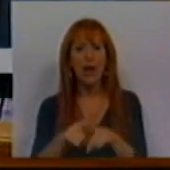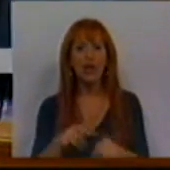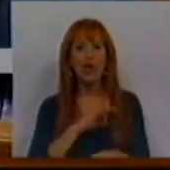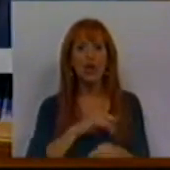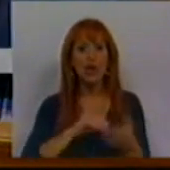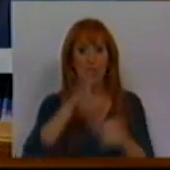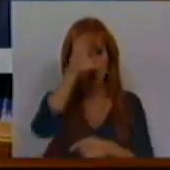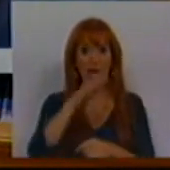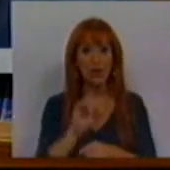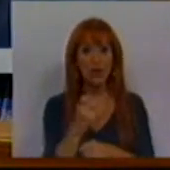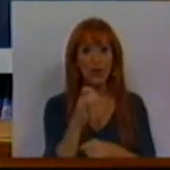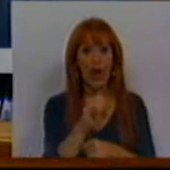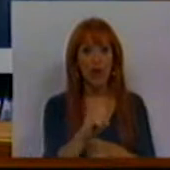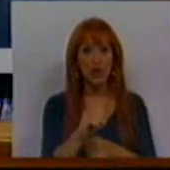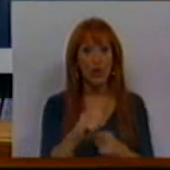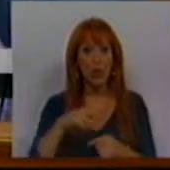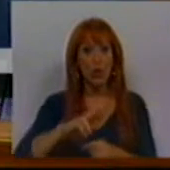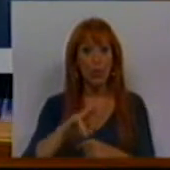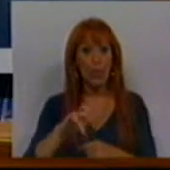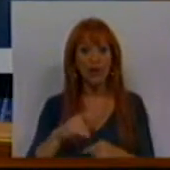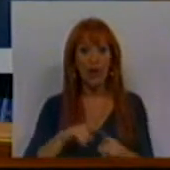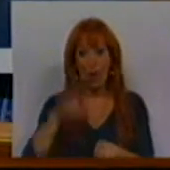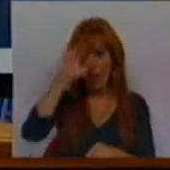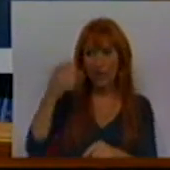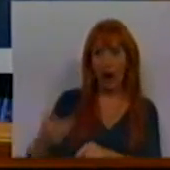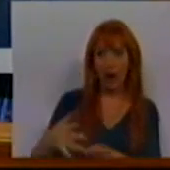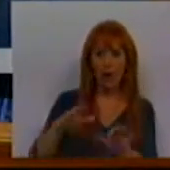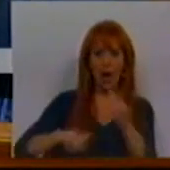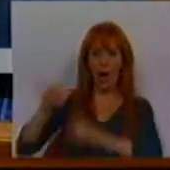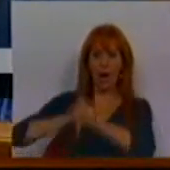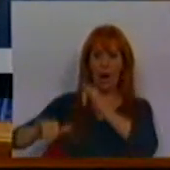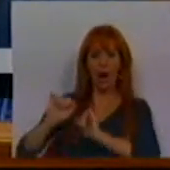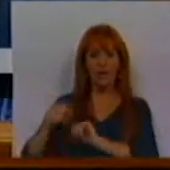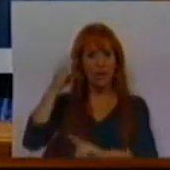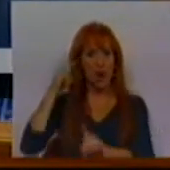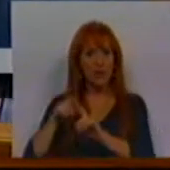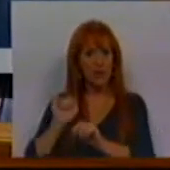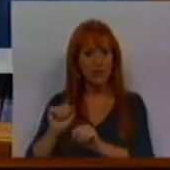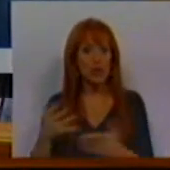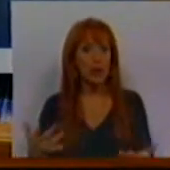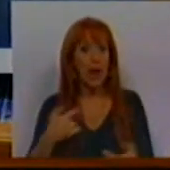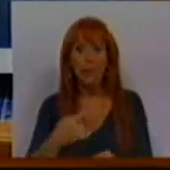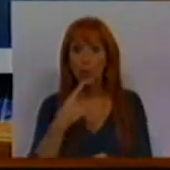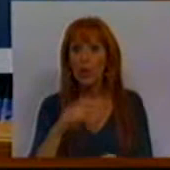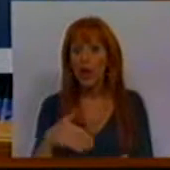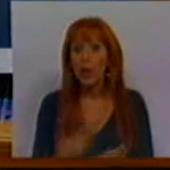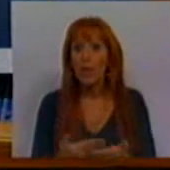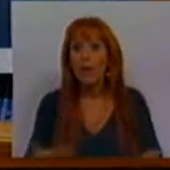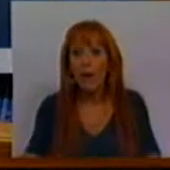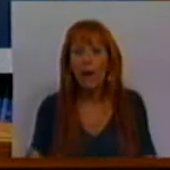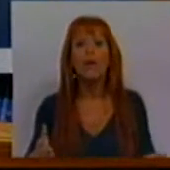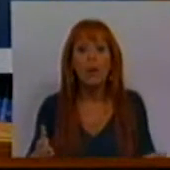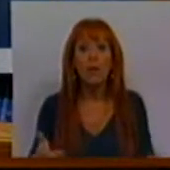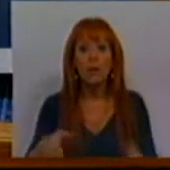Monteiro e o Governo parece que começou a fraquejar e a recuar nas suas intenções. E, portanto, a pergunta que eu gostava de lhe